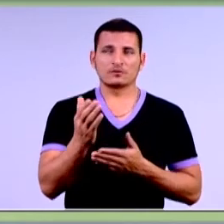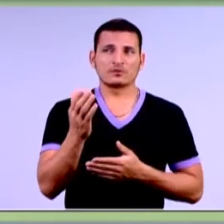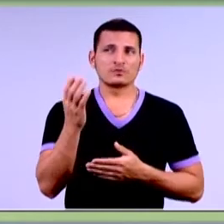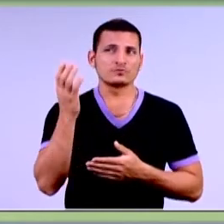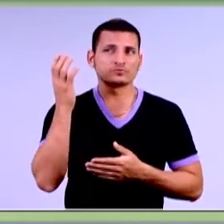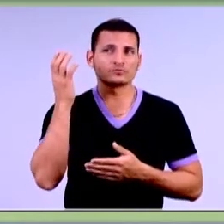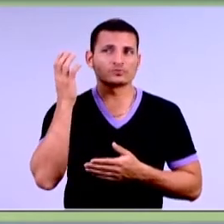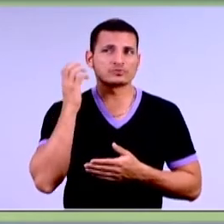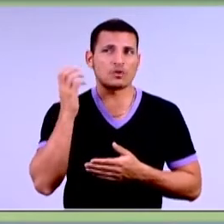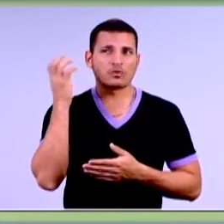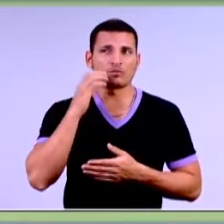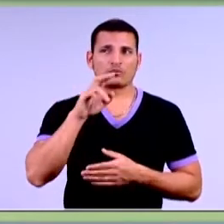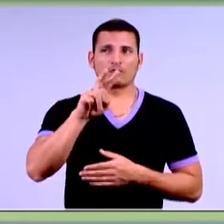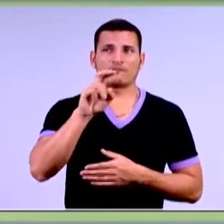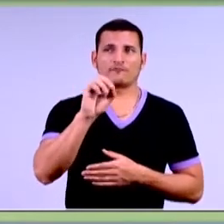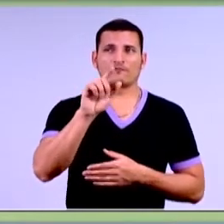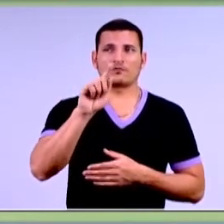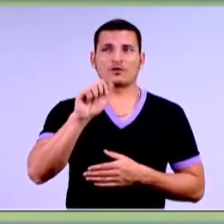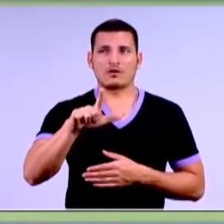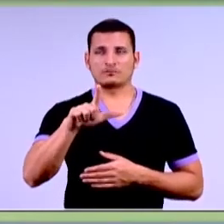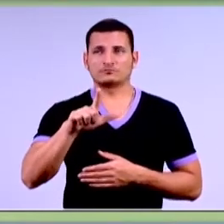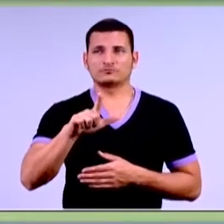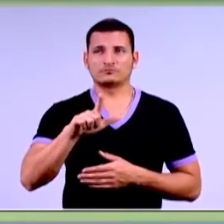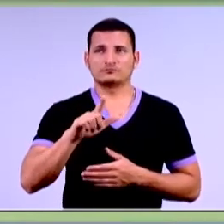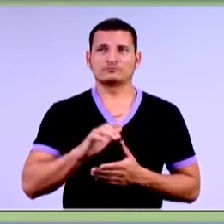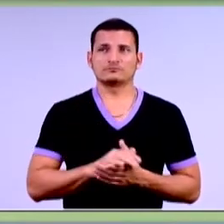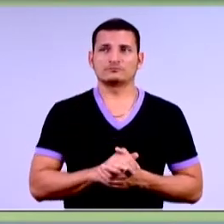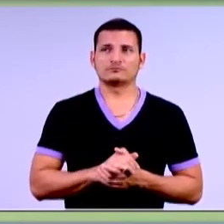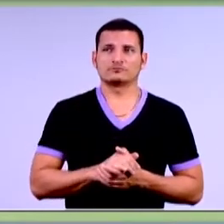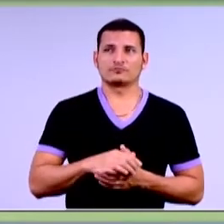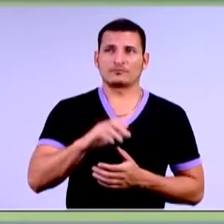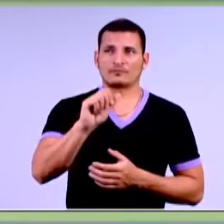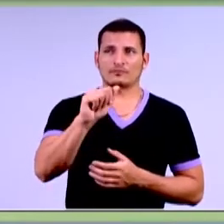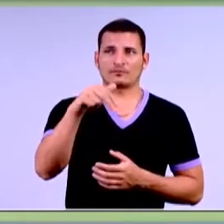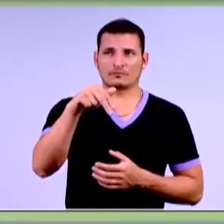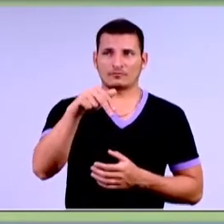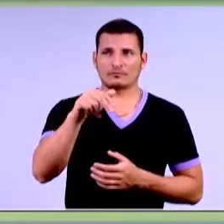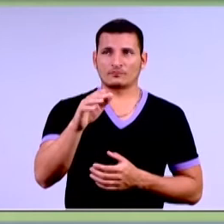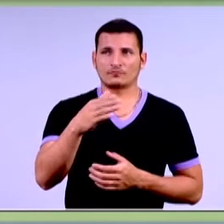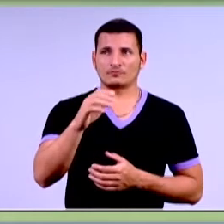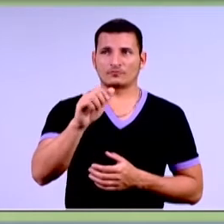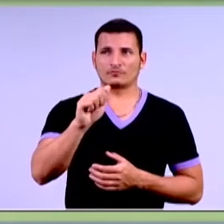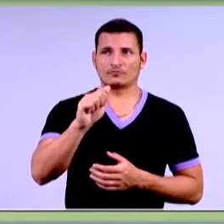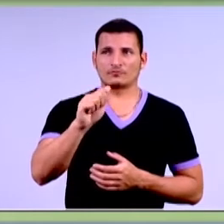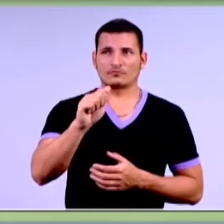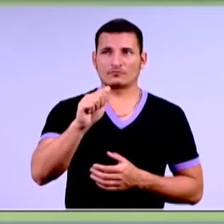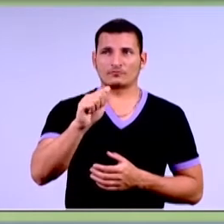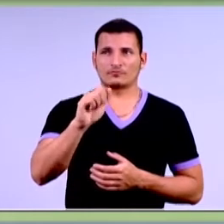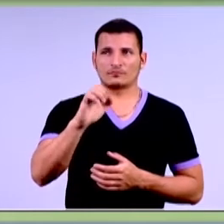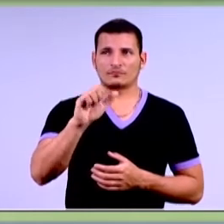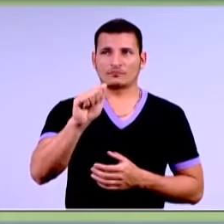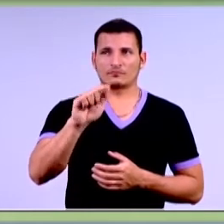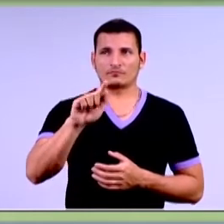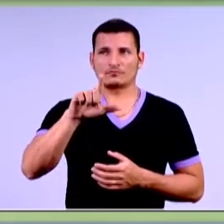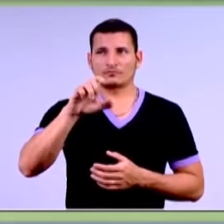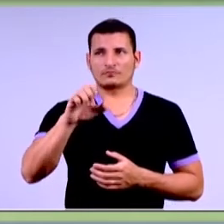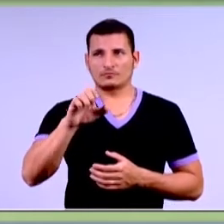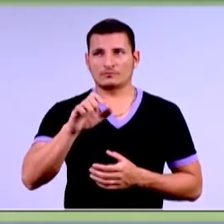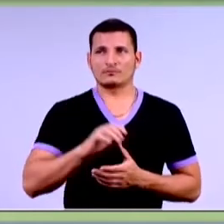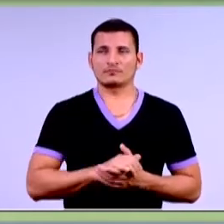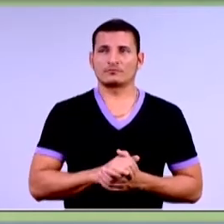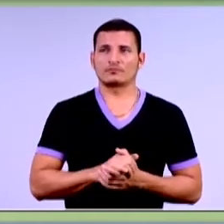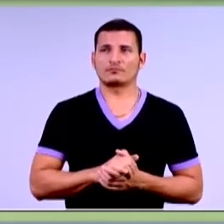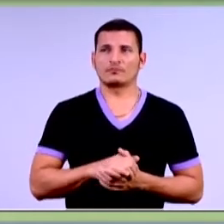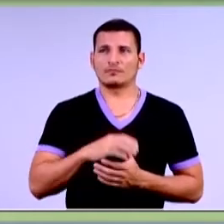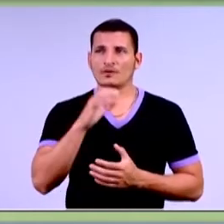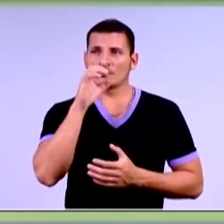jogar olha o exemplo é antigo uma águia em orlandi uma